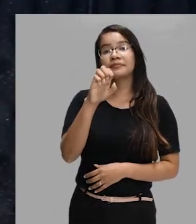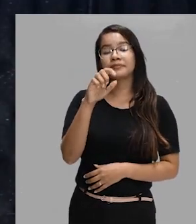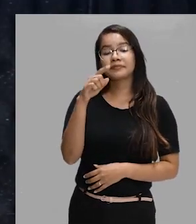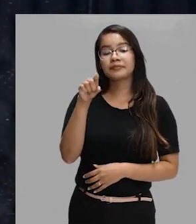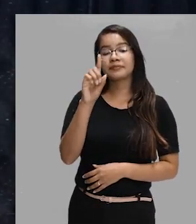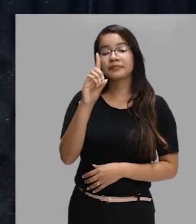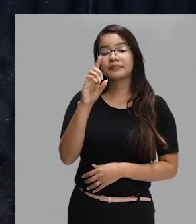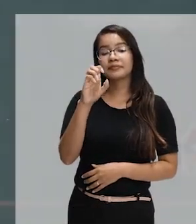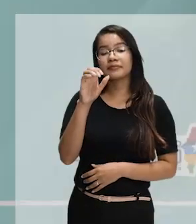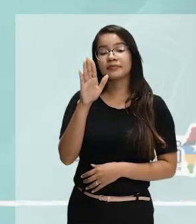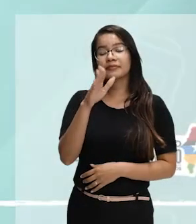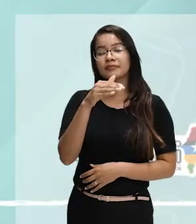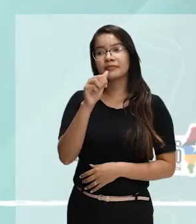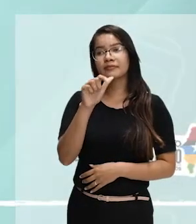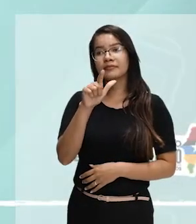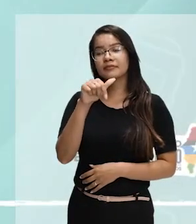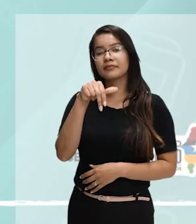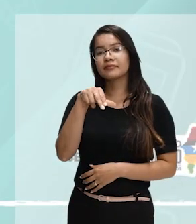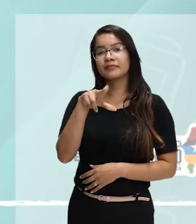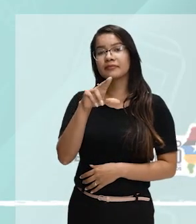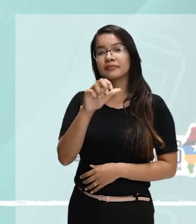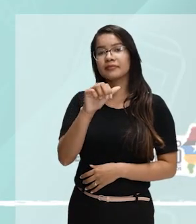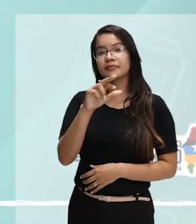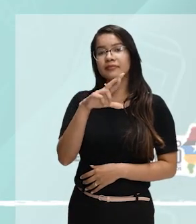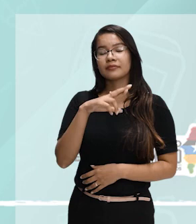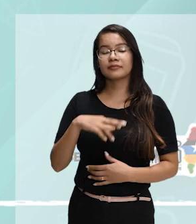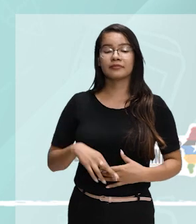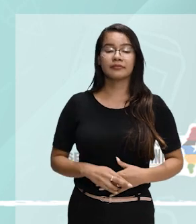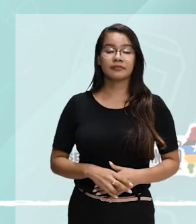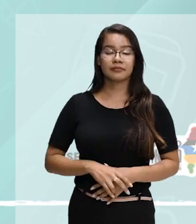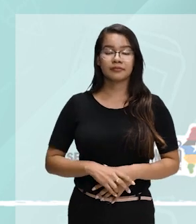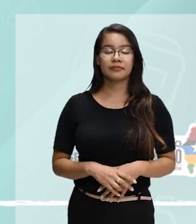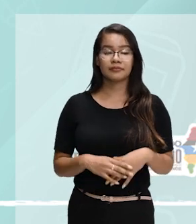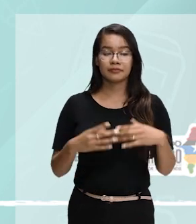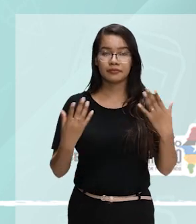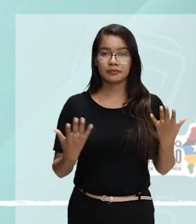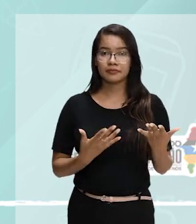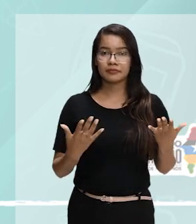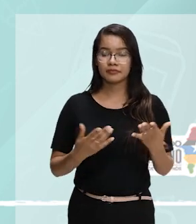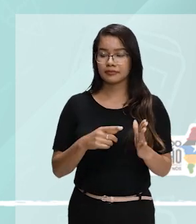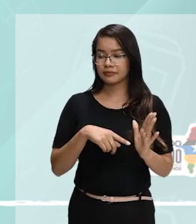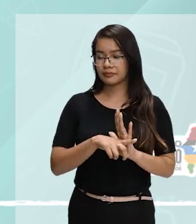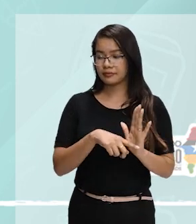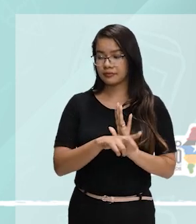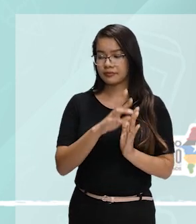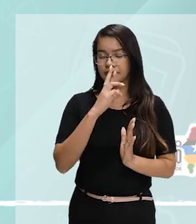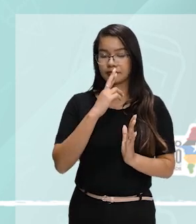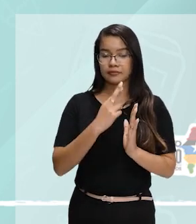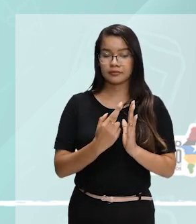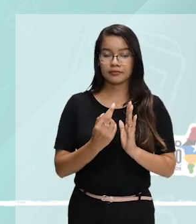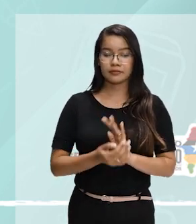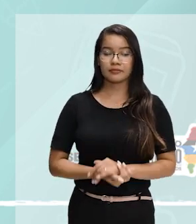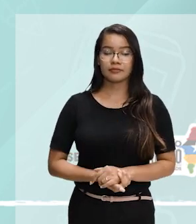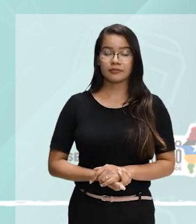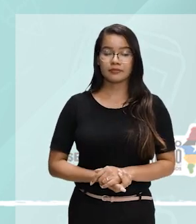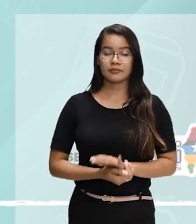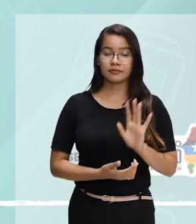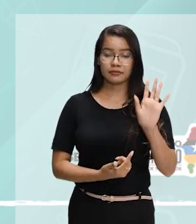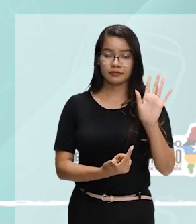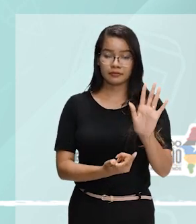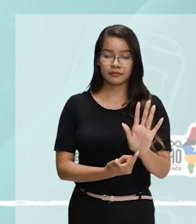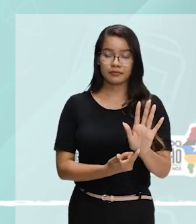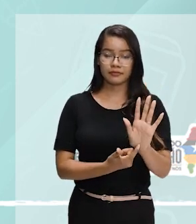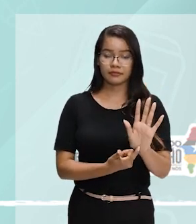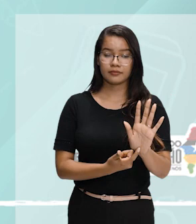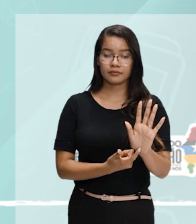conseguir responder essa questão aqui, tá? A leitura de Lucila, de José de Alencar. Vamos às questões. Revela preferência